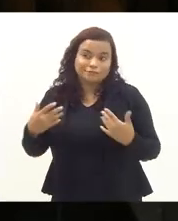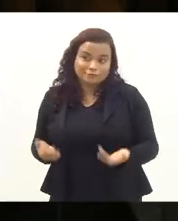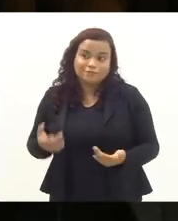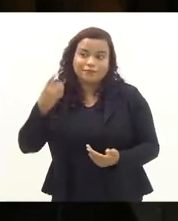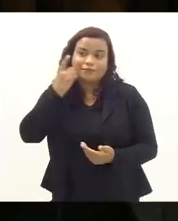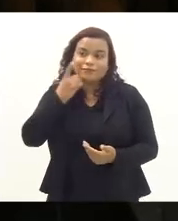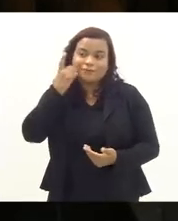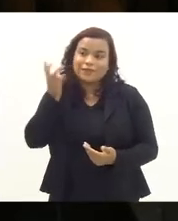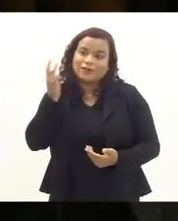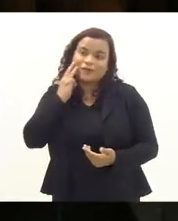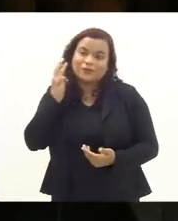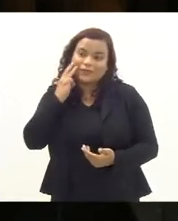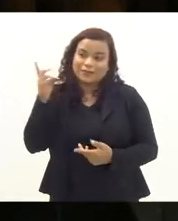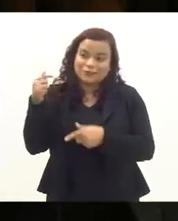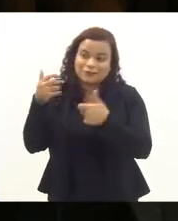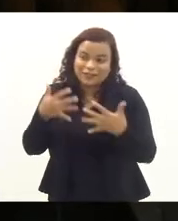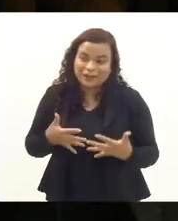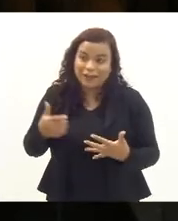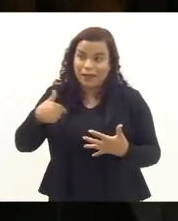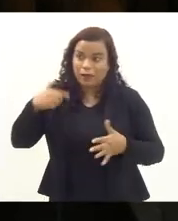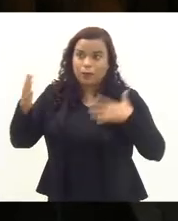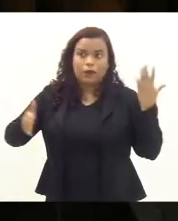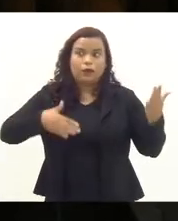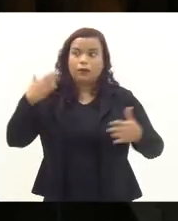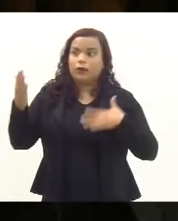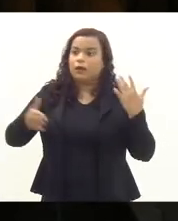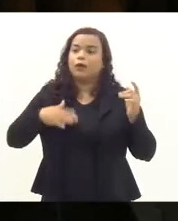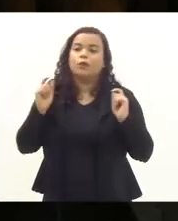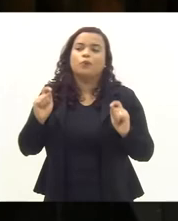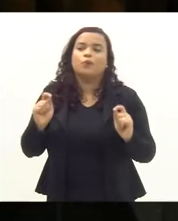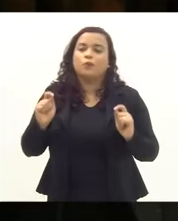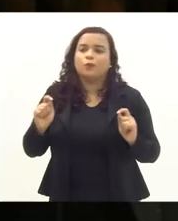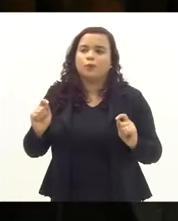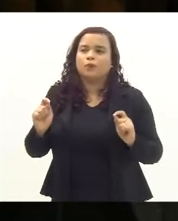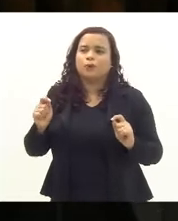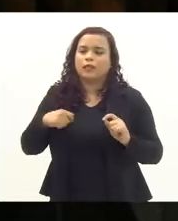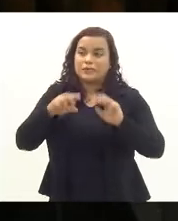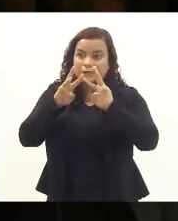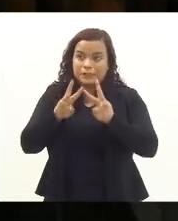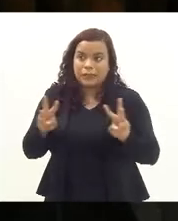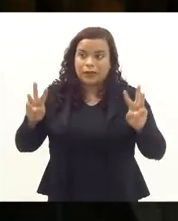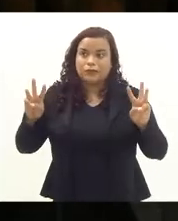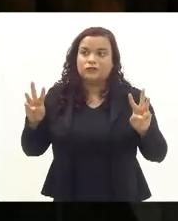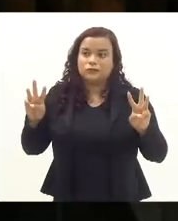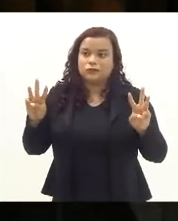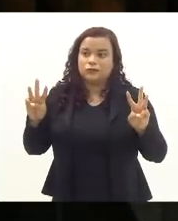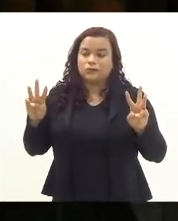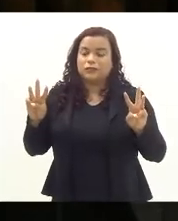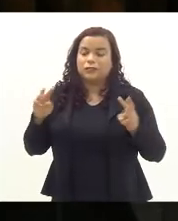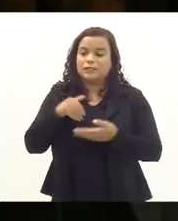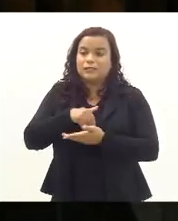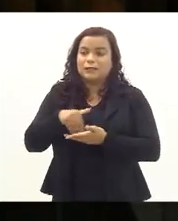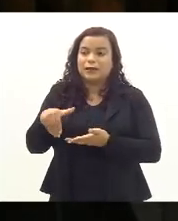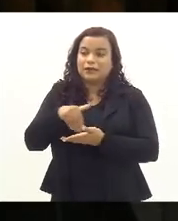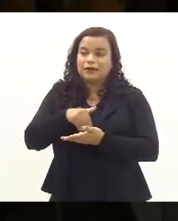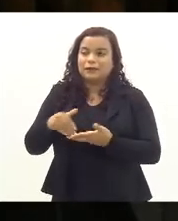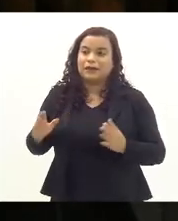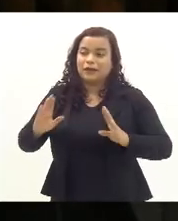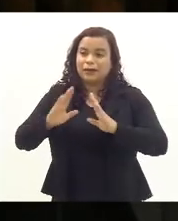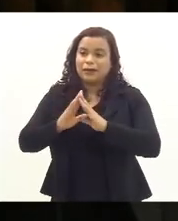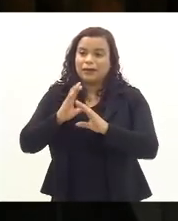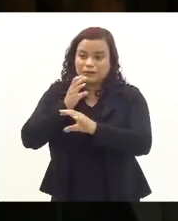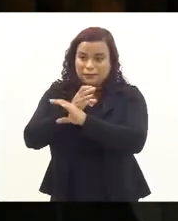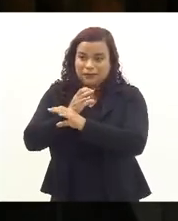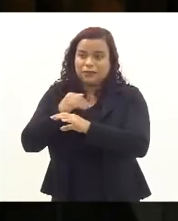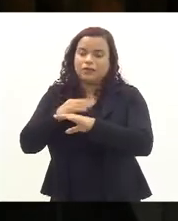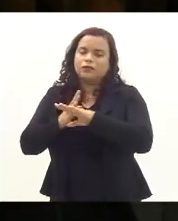waldeck para mim a surpresa eu entro no site da secretaria da casa